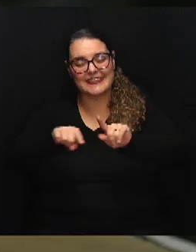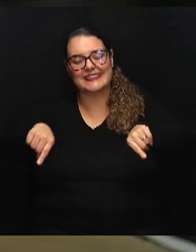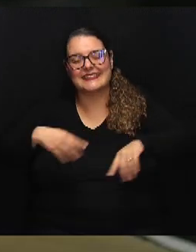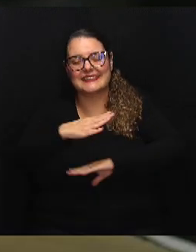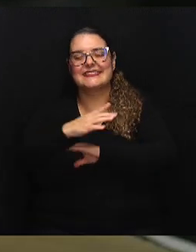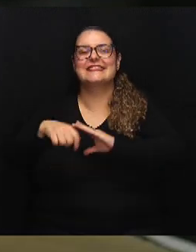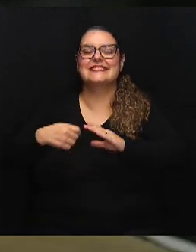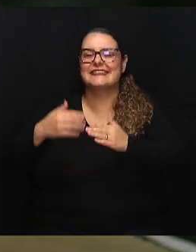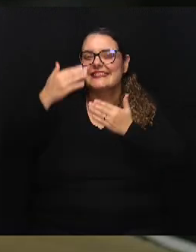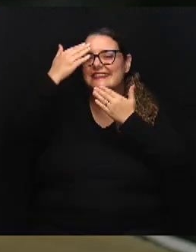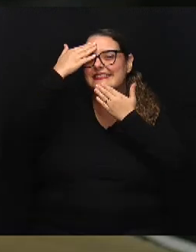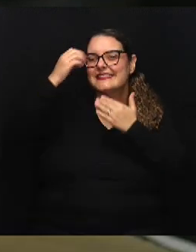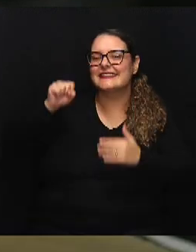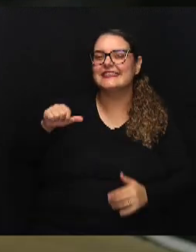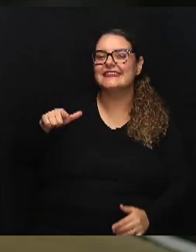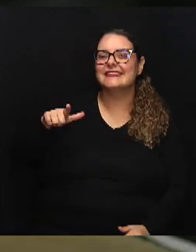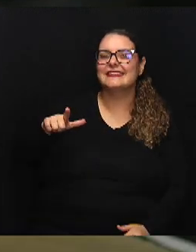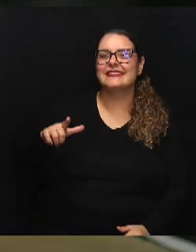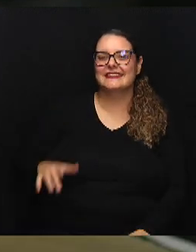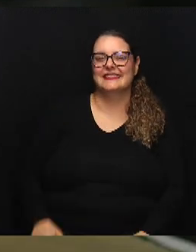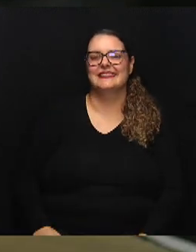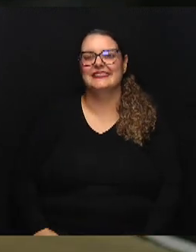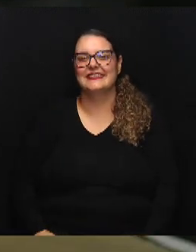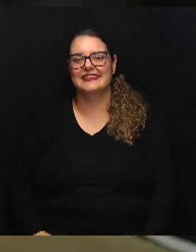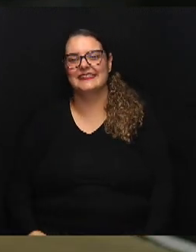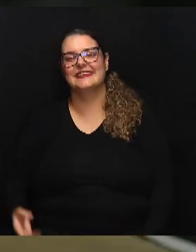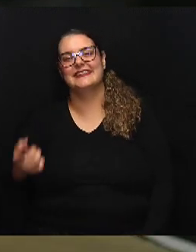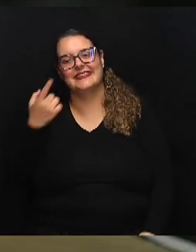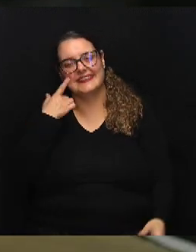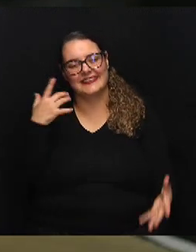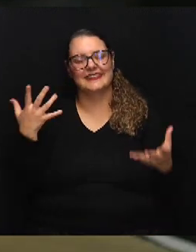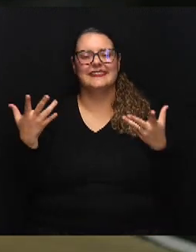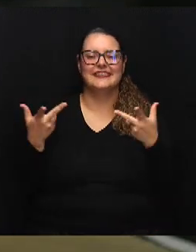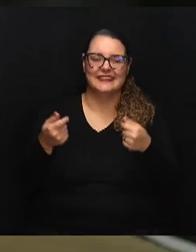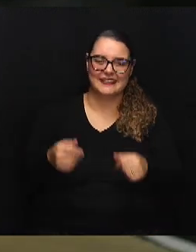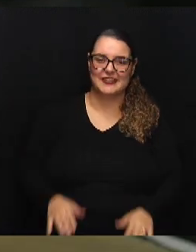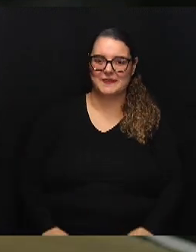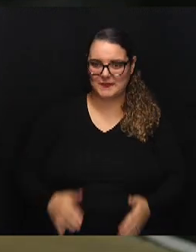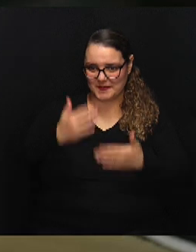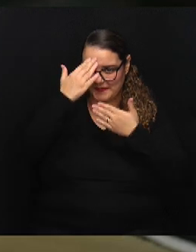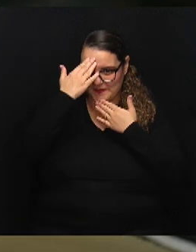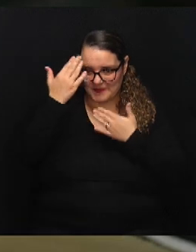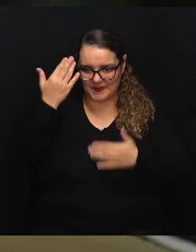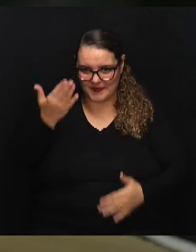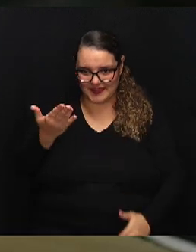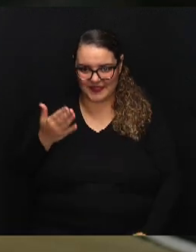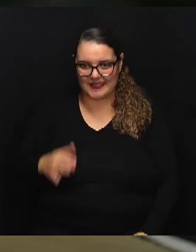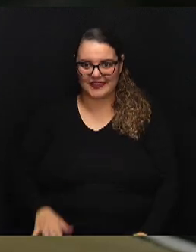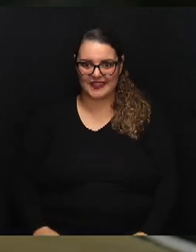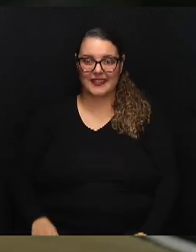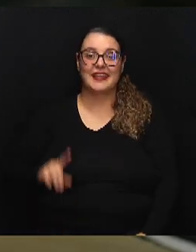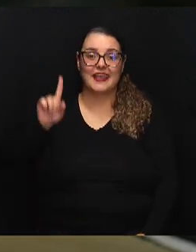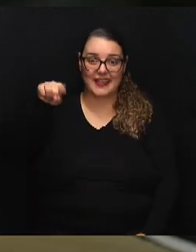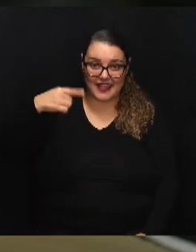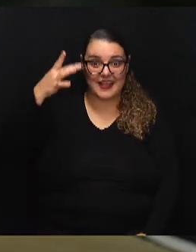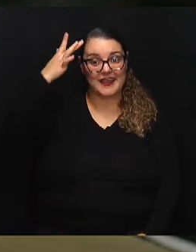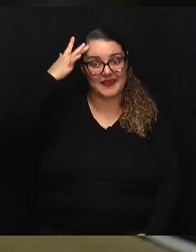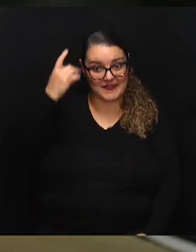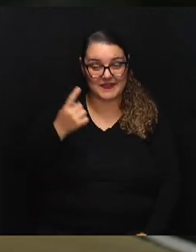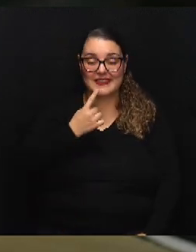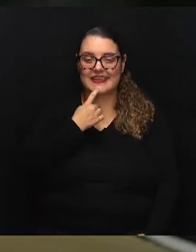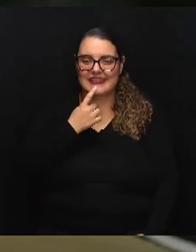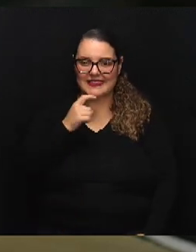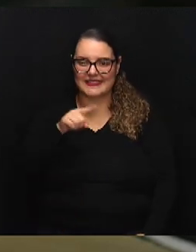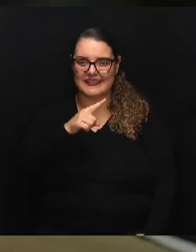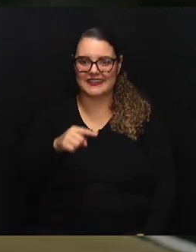de hoje. Obrigada, Sol. Valeu. Olha só, né, gente? Que maravilha. Obrigada a você aí do outro lado. Amanhã é feriado, dia 9 de